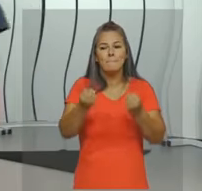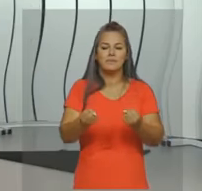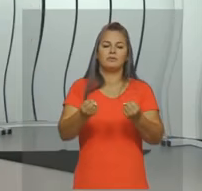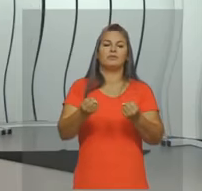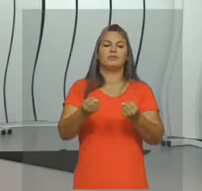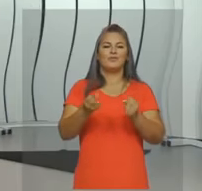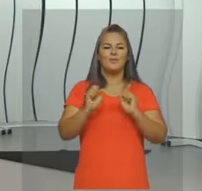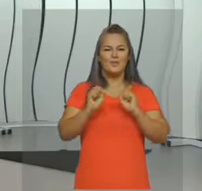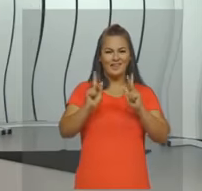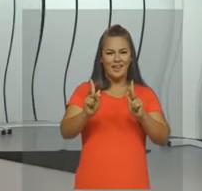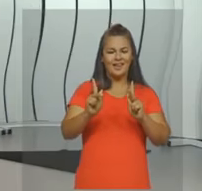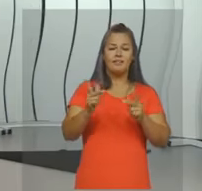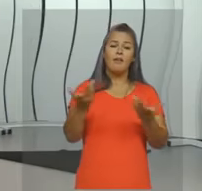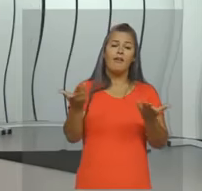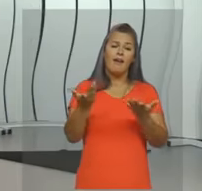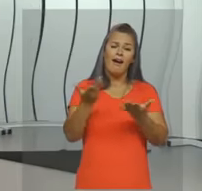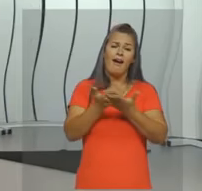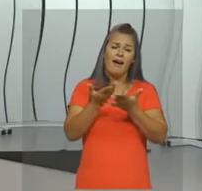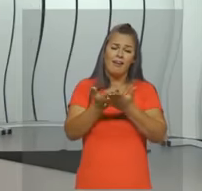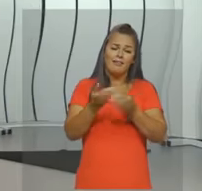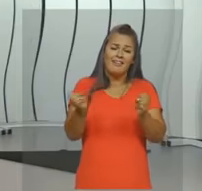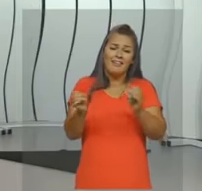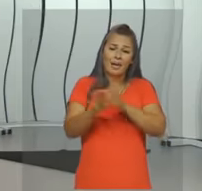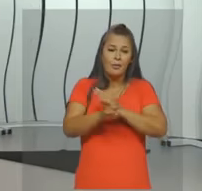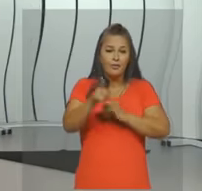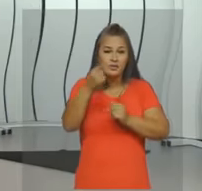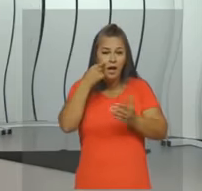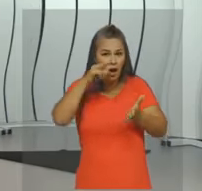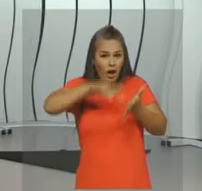hoje. Dê uma conferida no